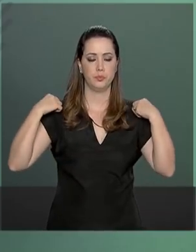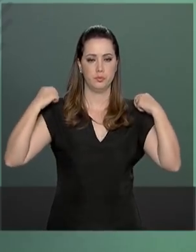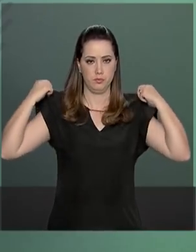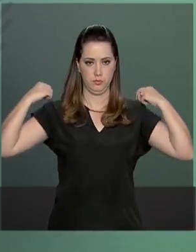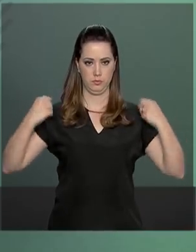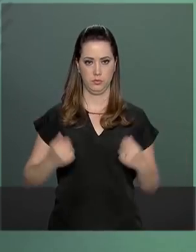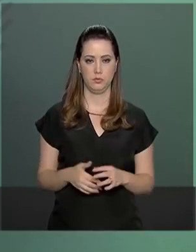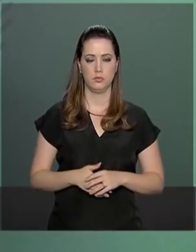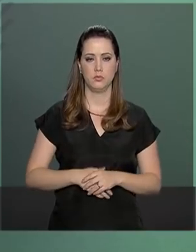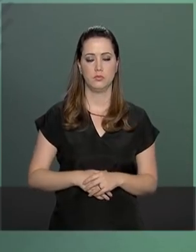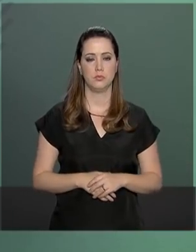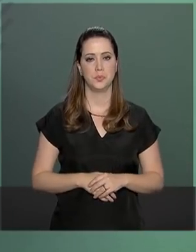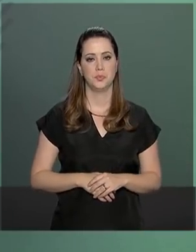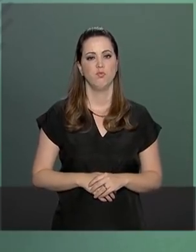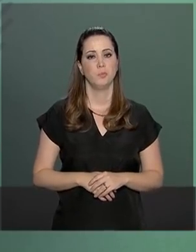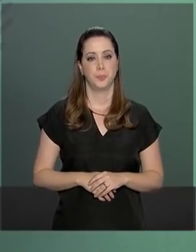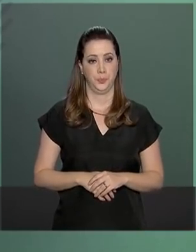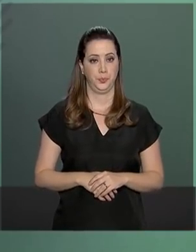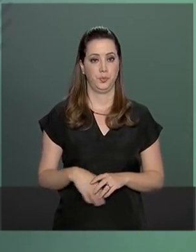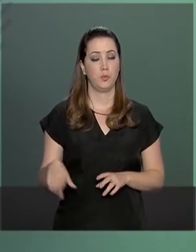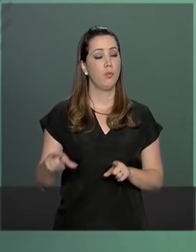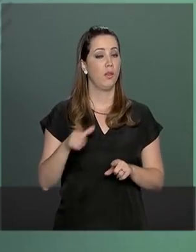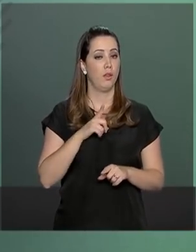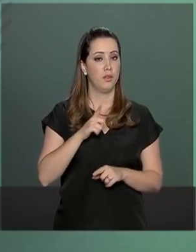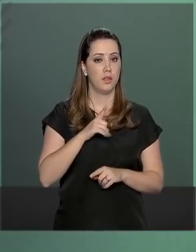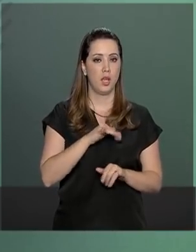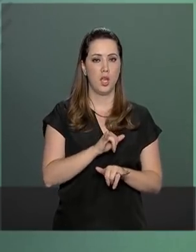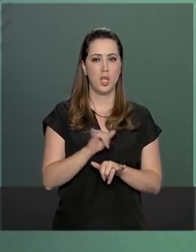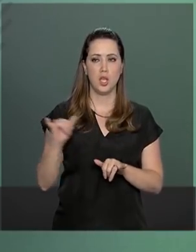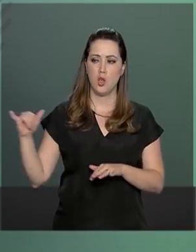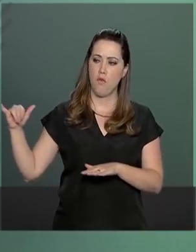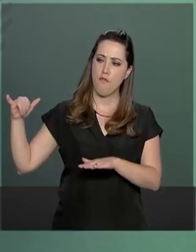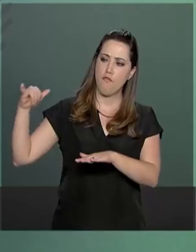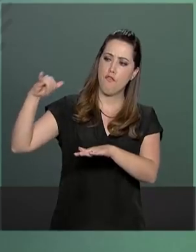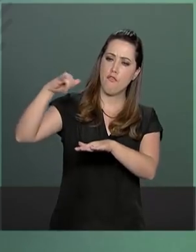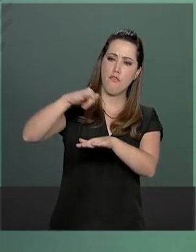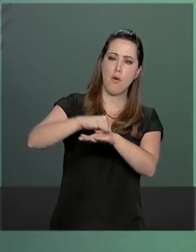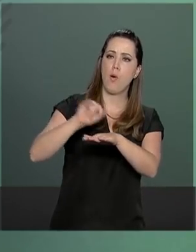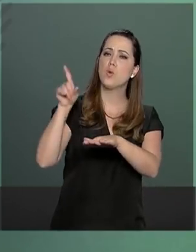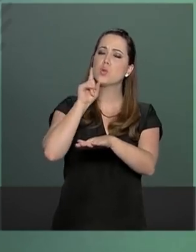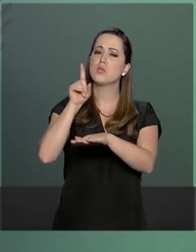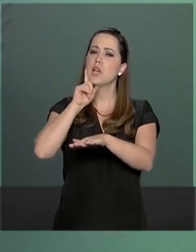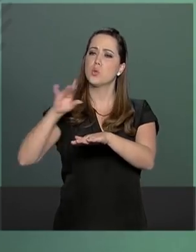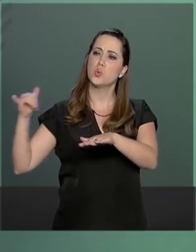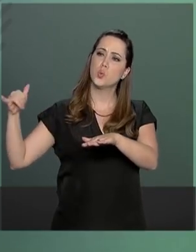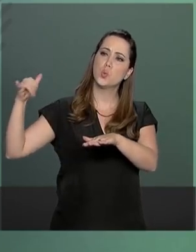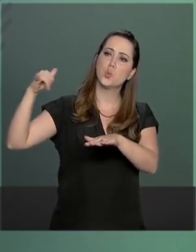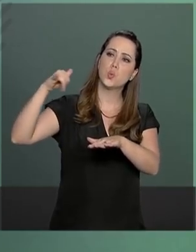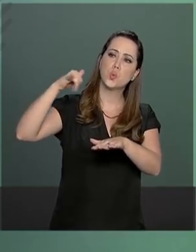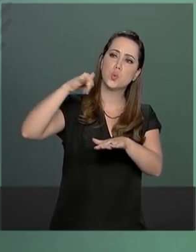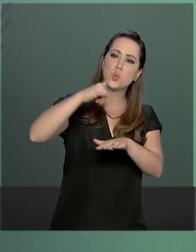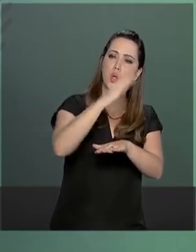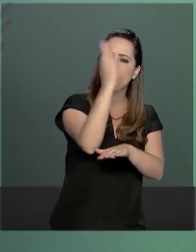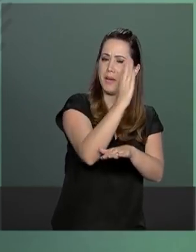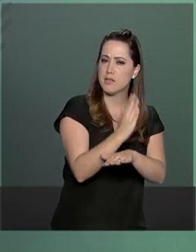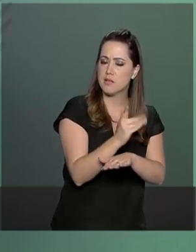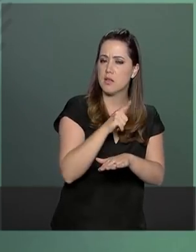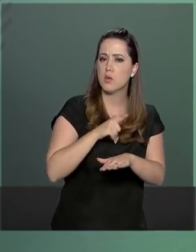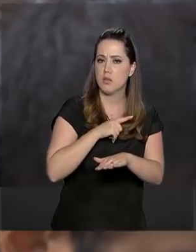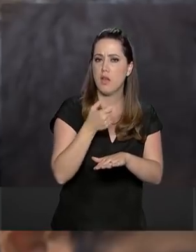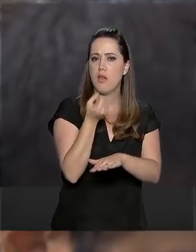a questão se vai haver vôos americanos aviões americanos trazendo é esse tipo de